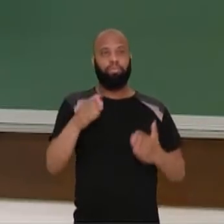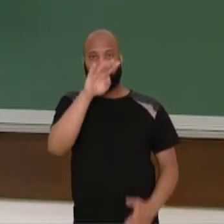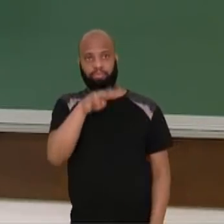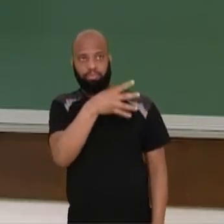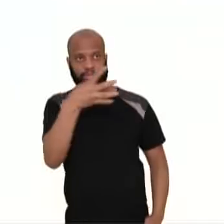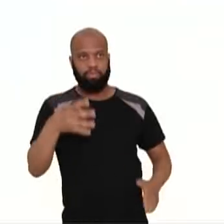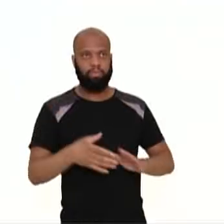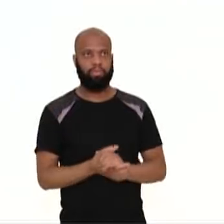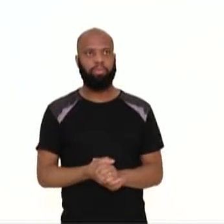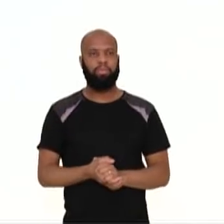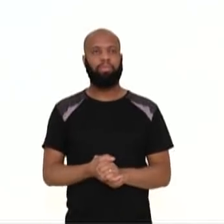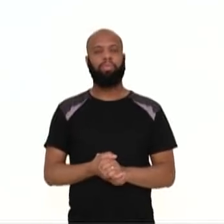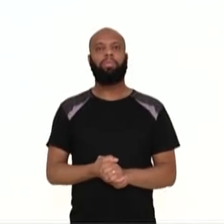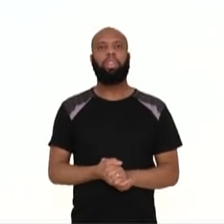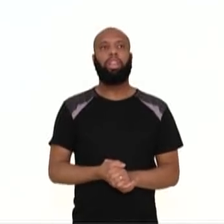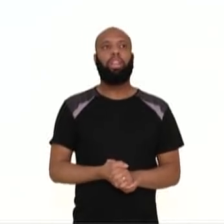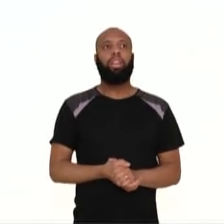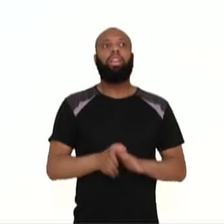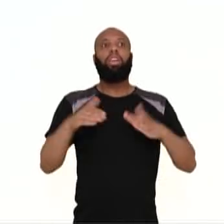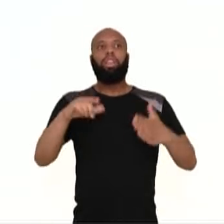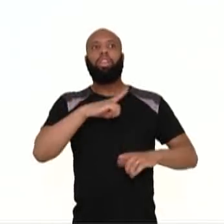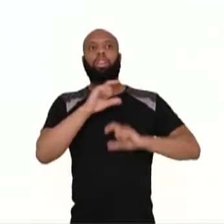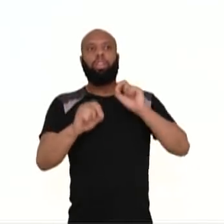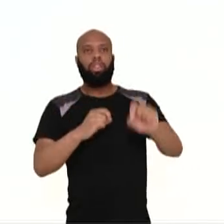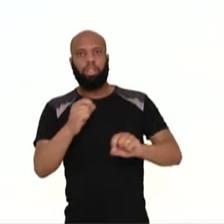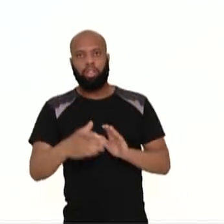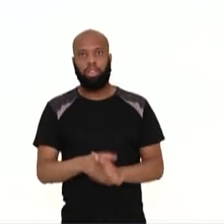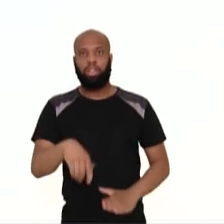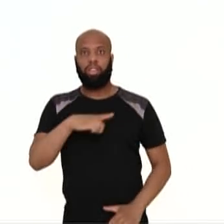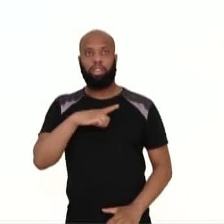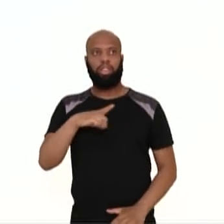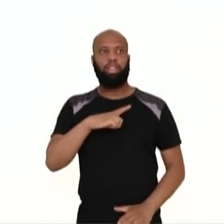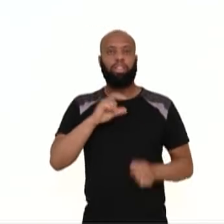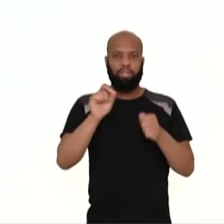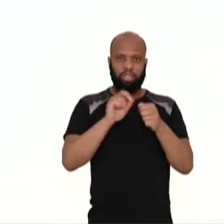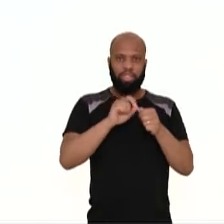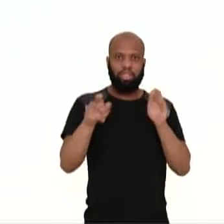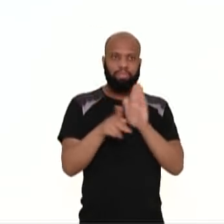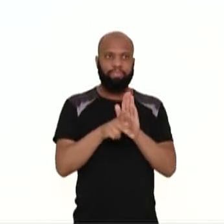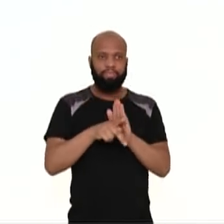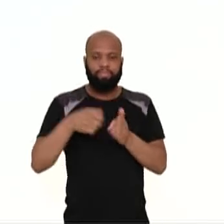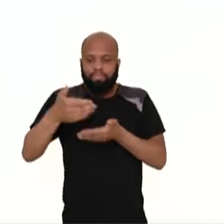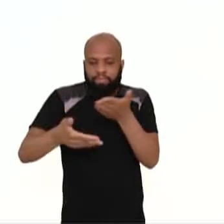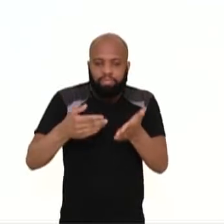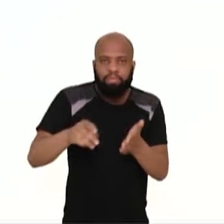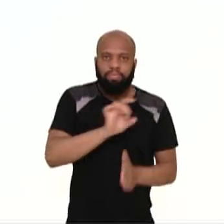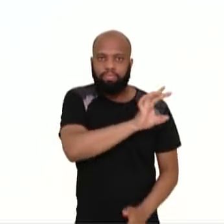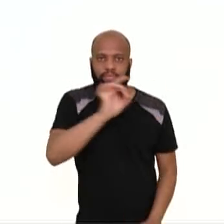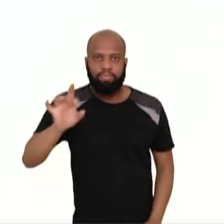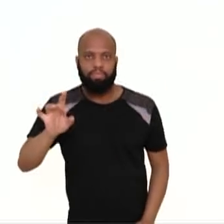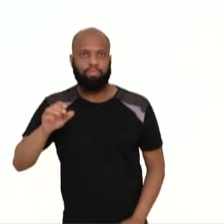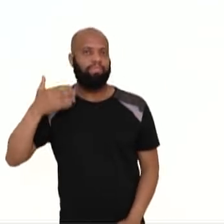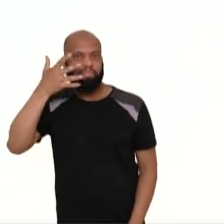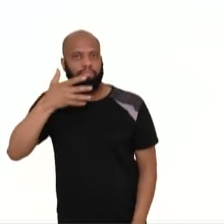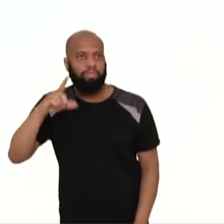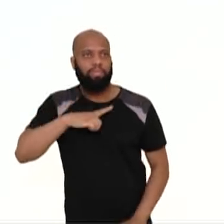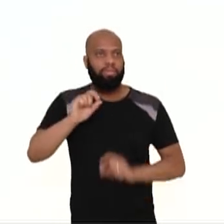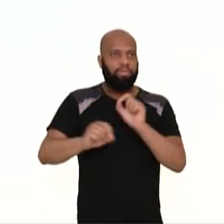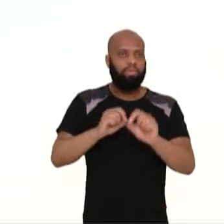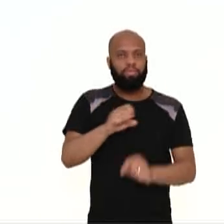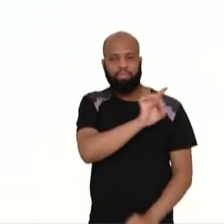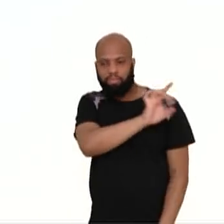entender. Sendo assim, é necessário fazer uma amostra proporcional de cada palestra, ou seja, de cada